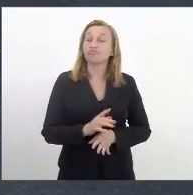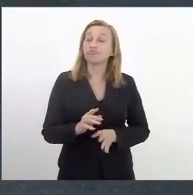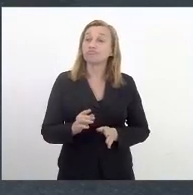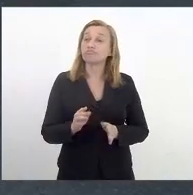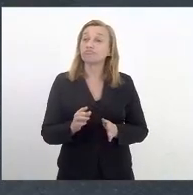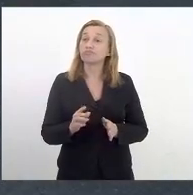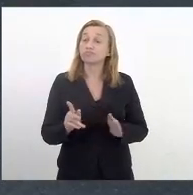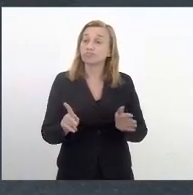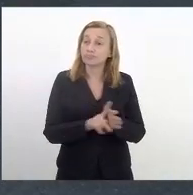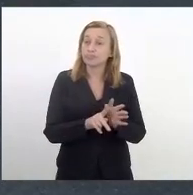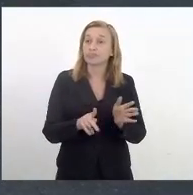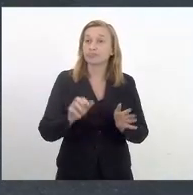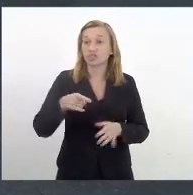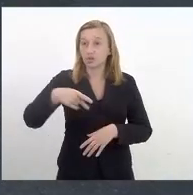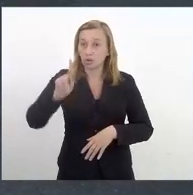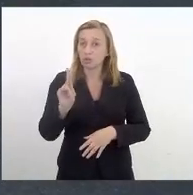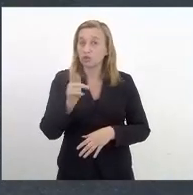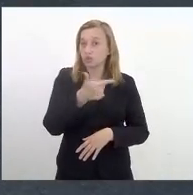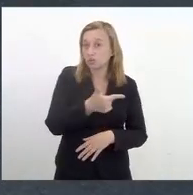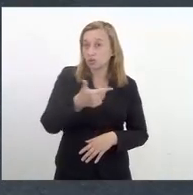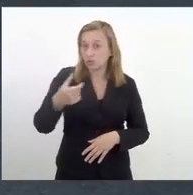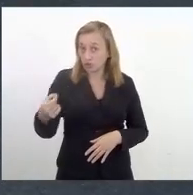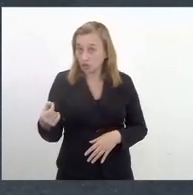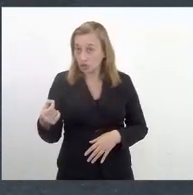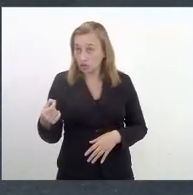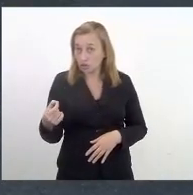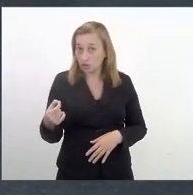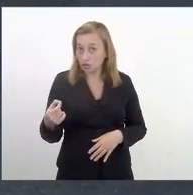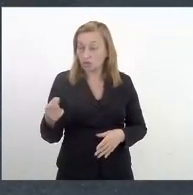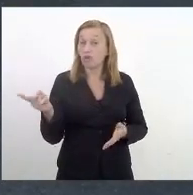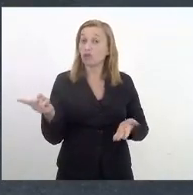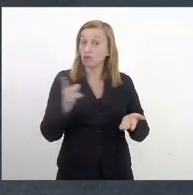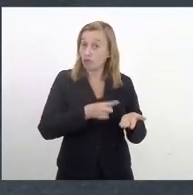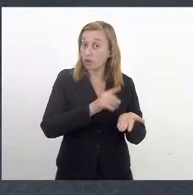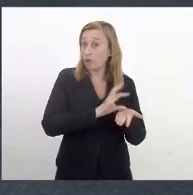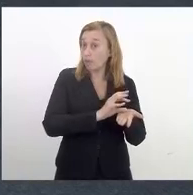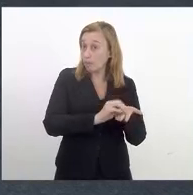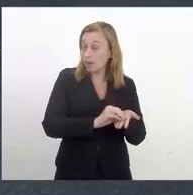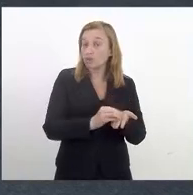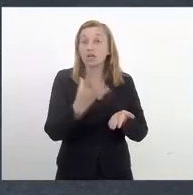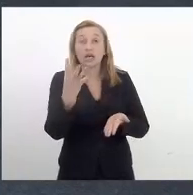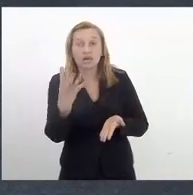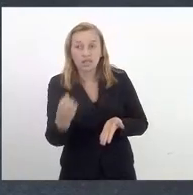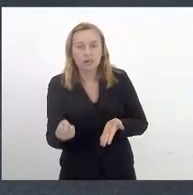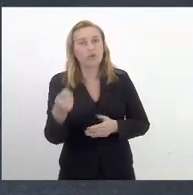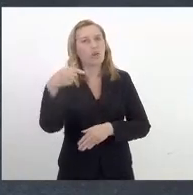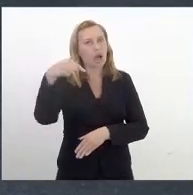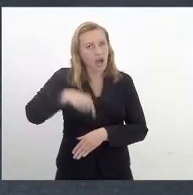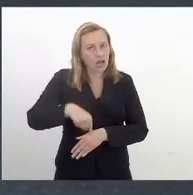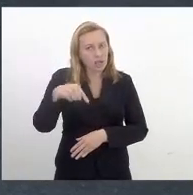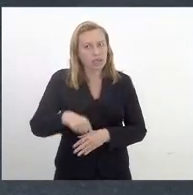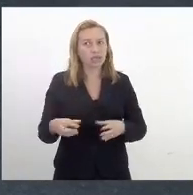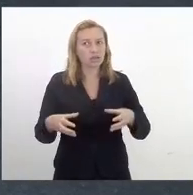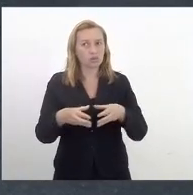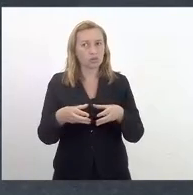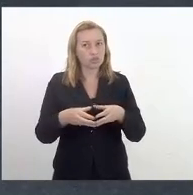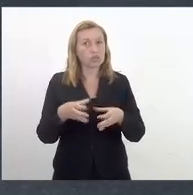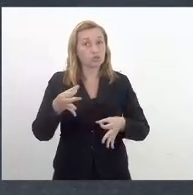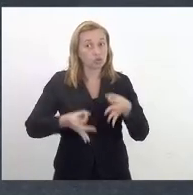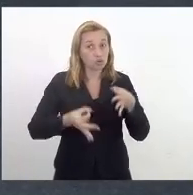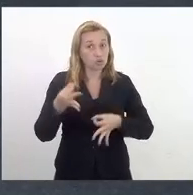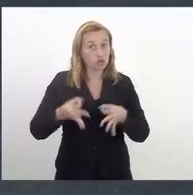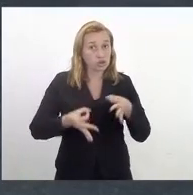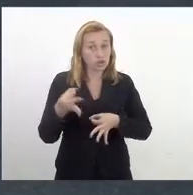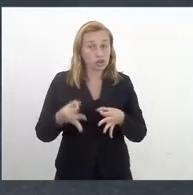de 2020 veio a falta e recebeu aqui na comissão de constituição e